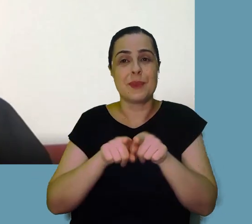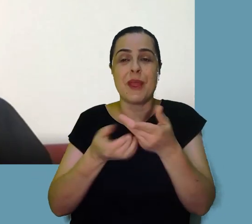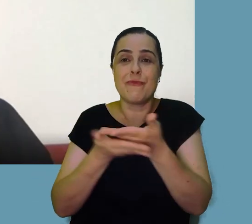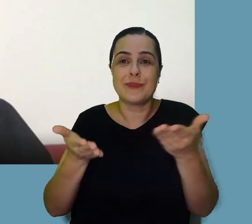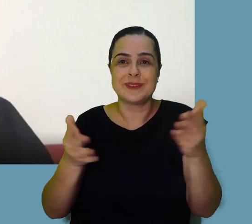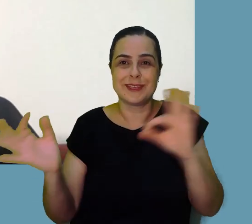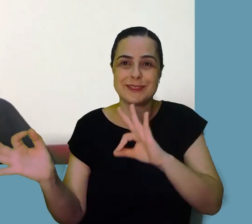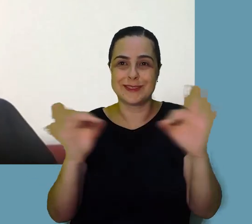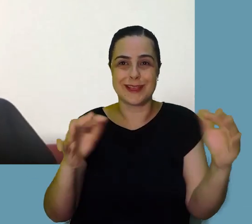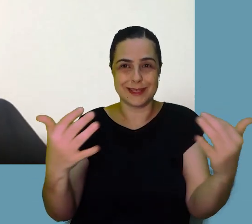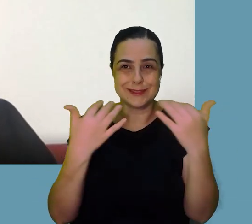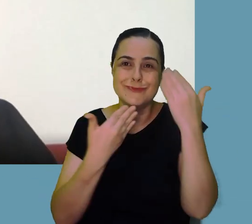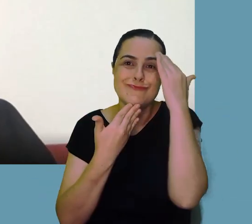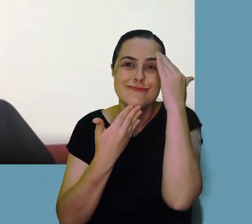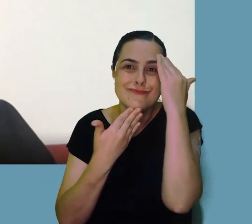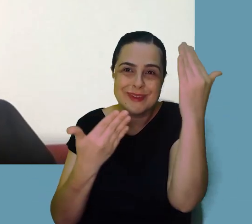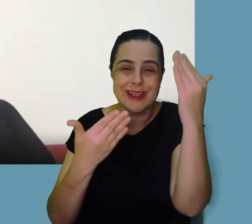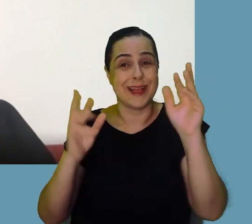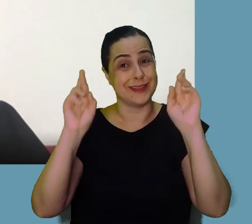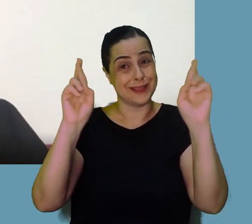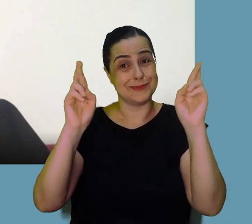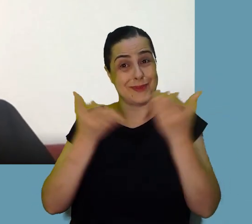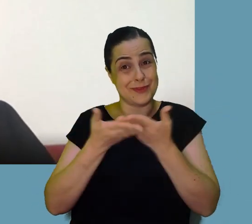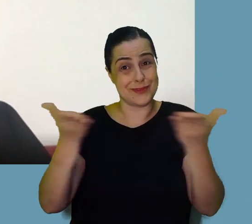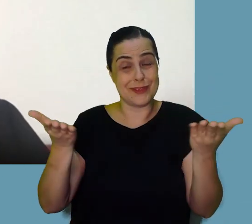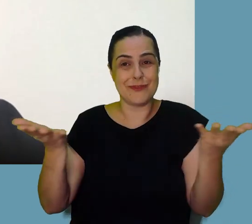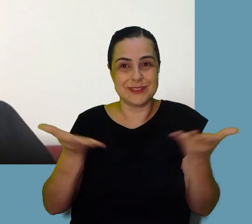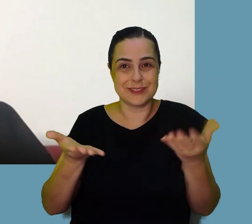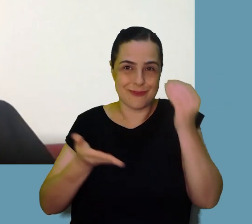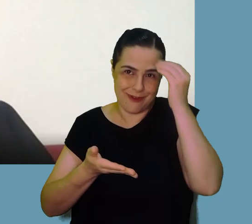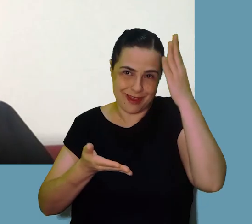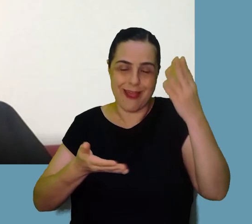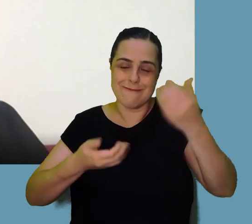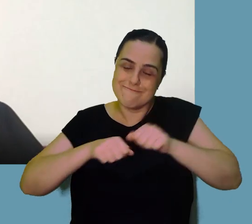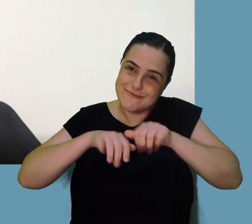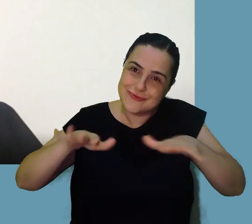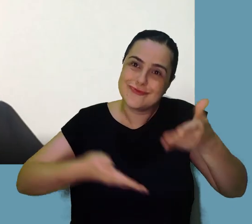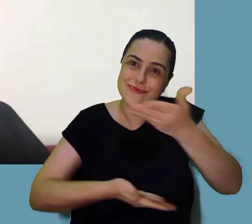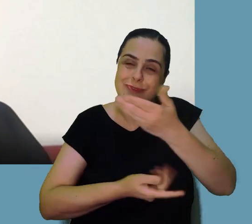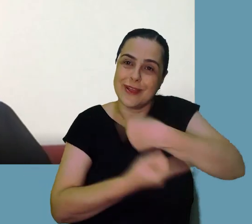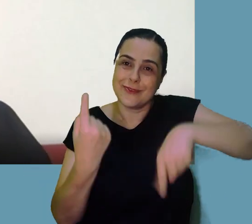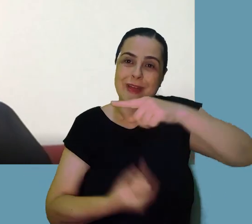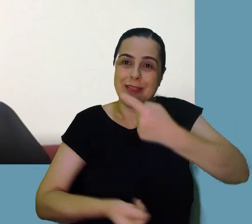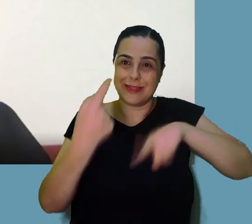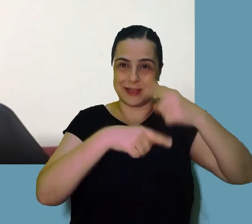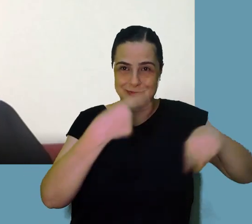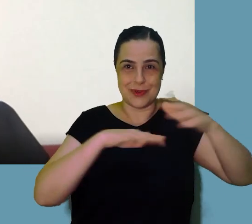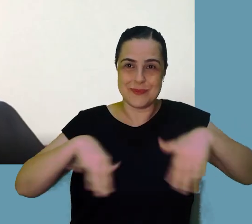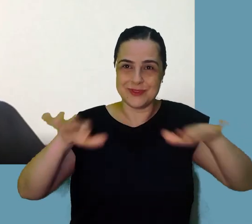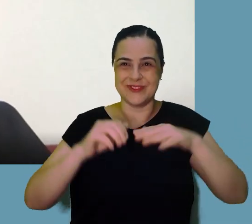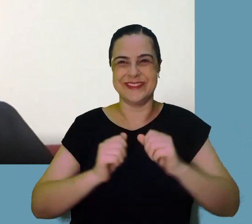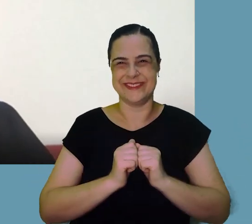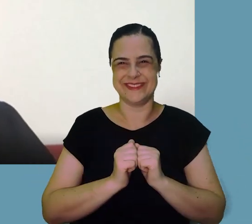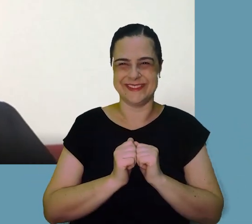vai assistir esse bate-papo, espero que ecoe e transforme muitas vidas e organizações.